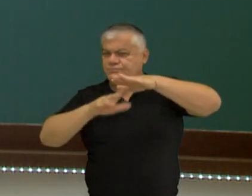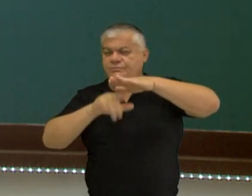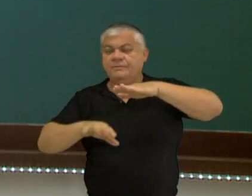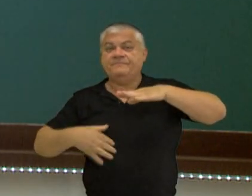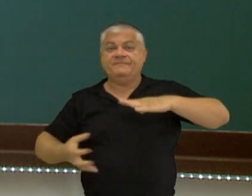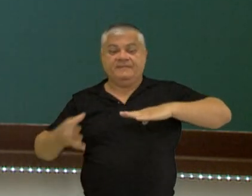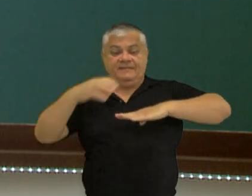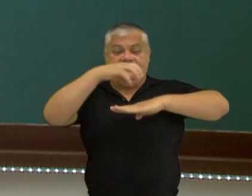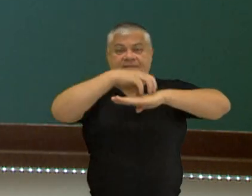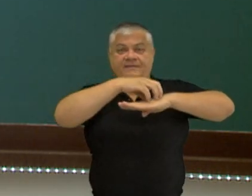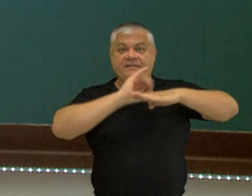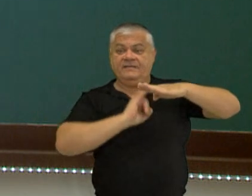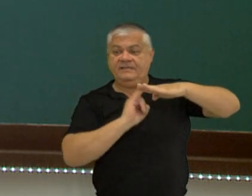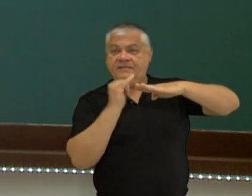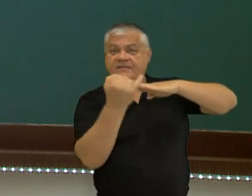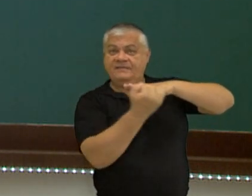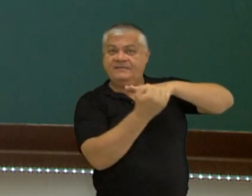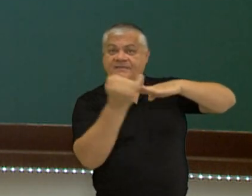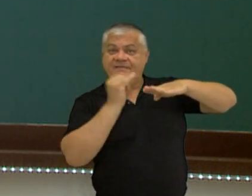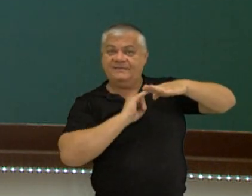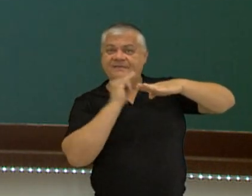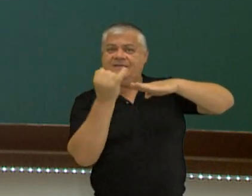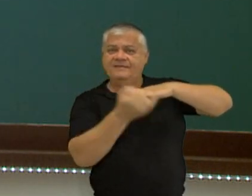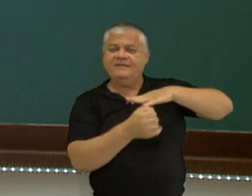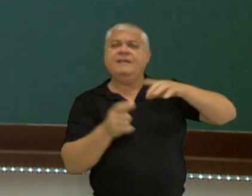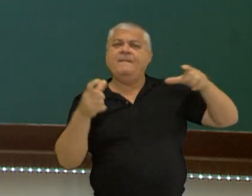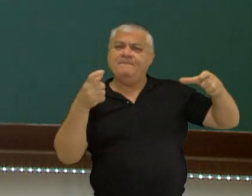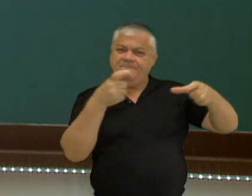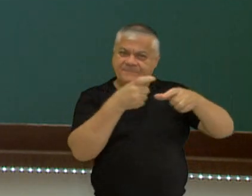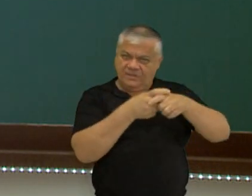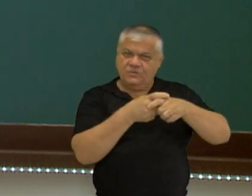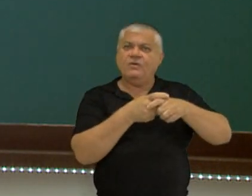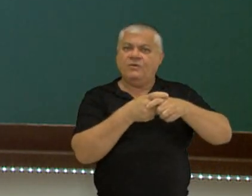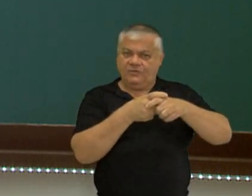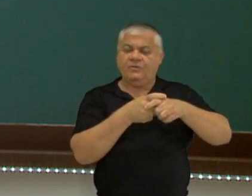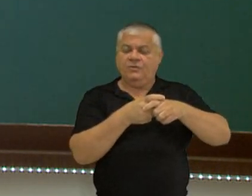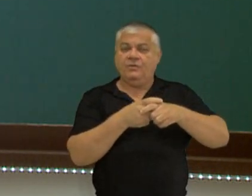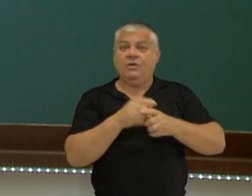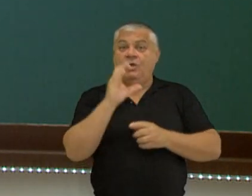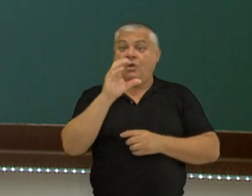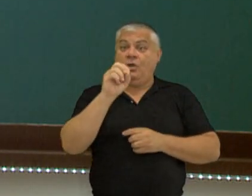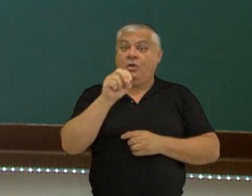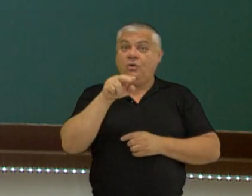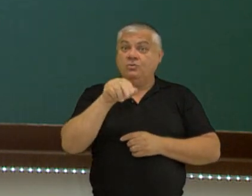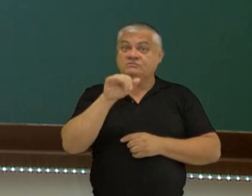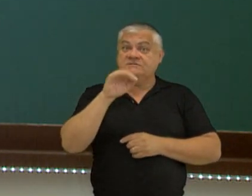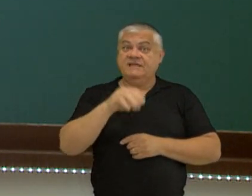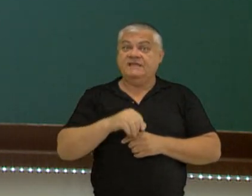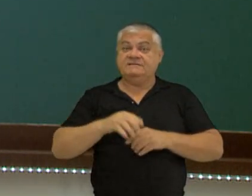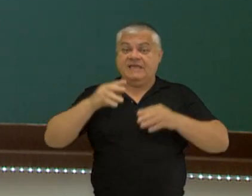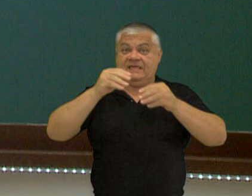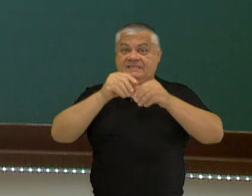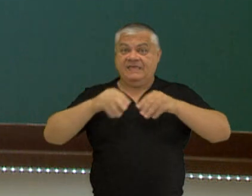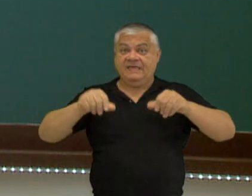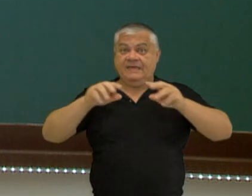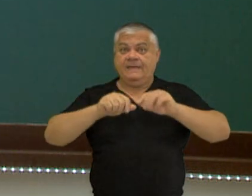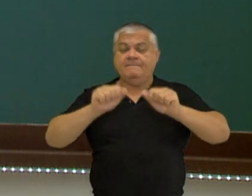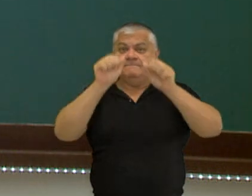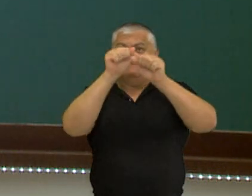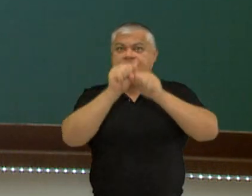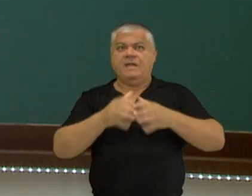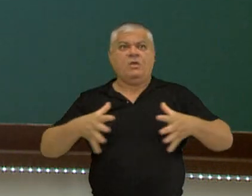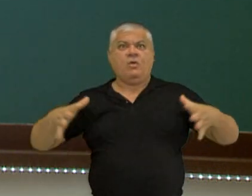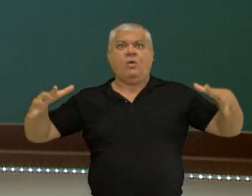terra. As ilhas são menores, os continentes são as porções maiores. Então, já estamos